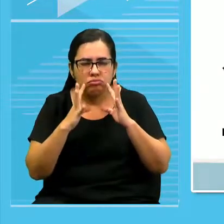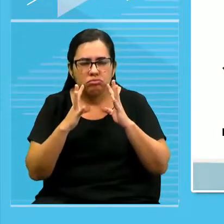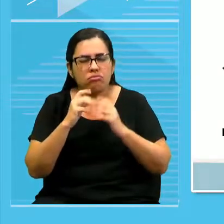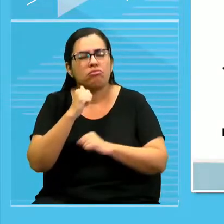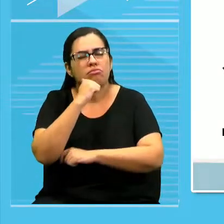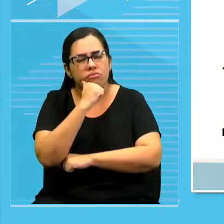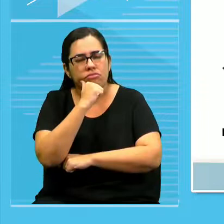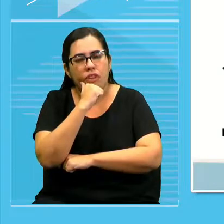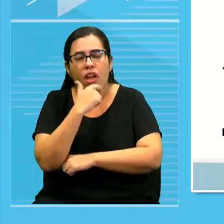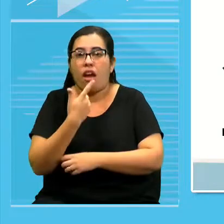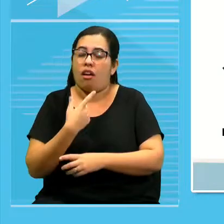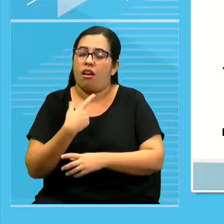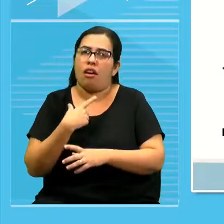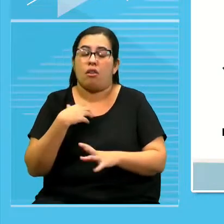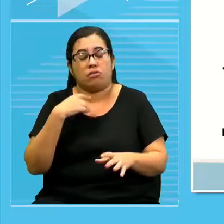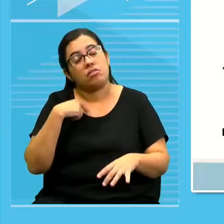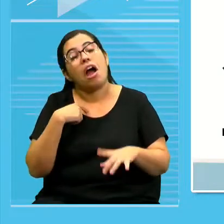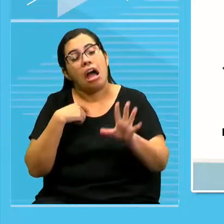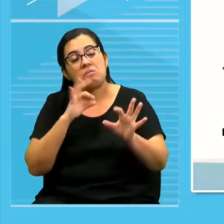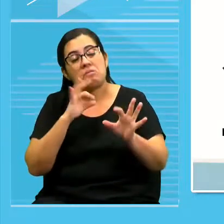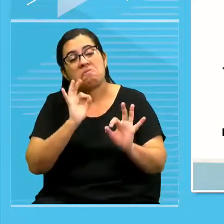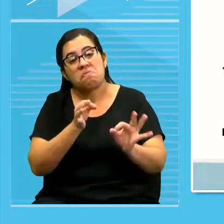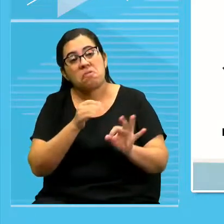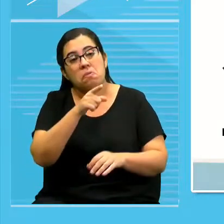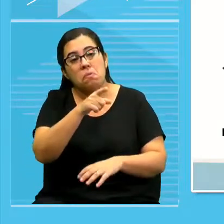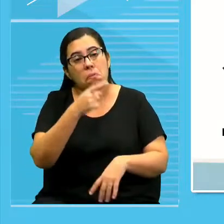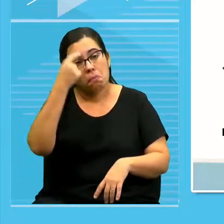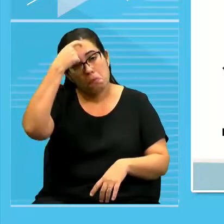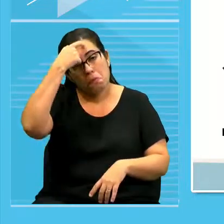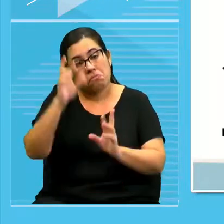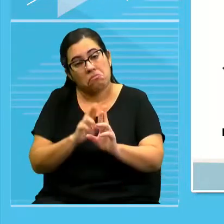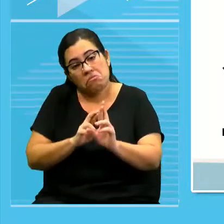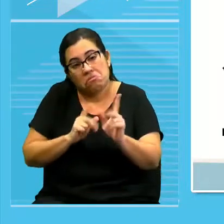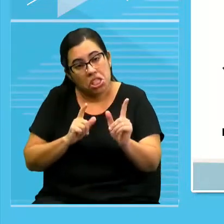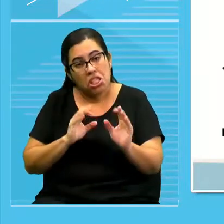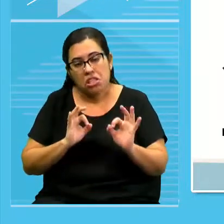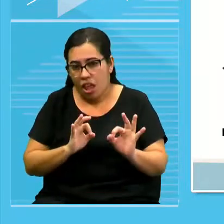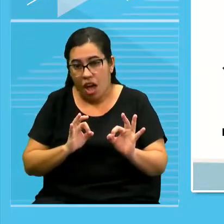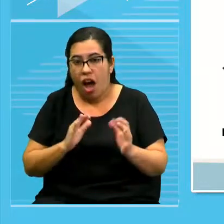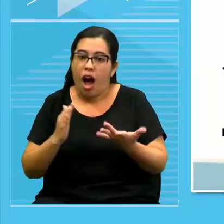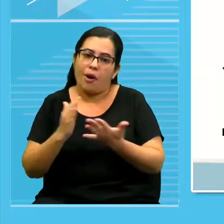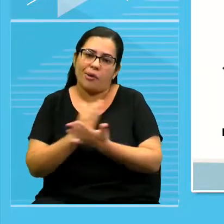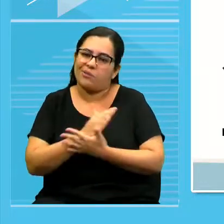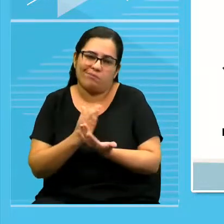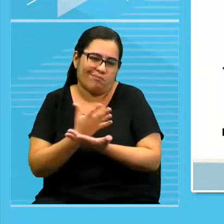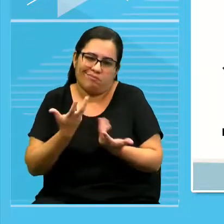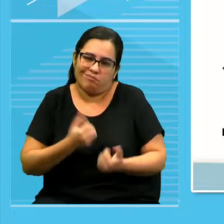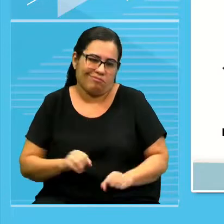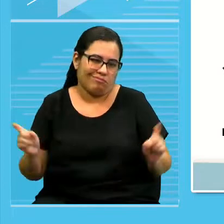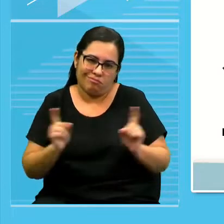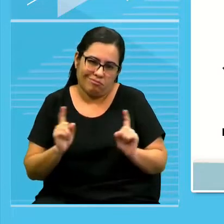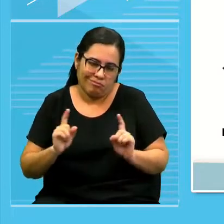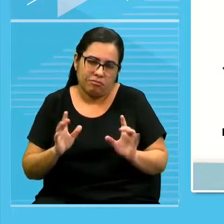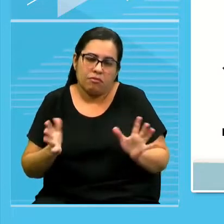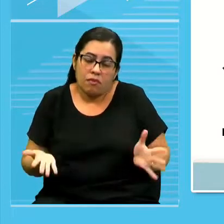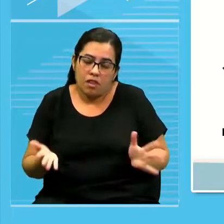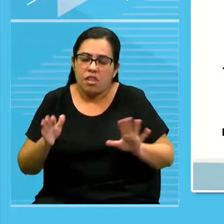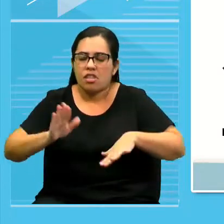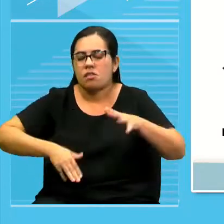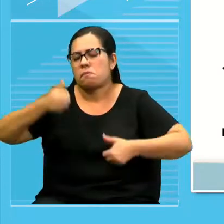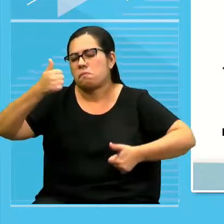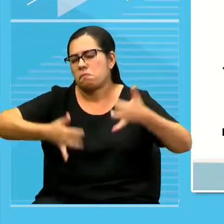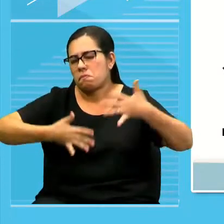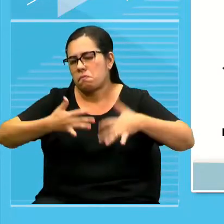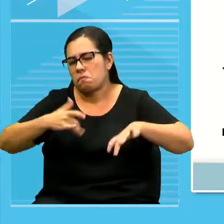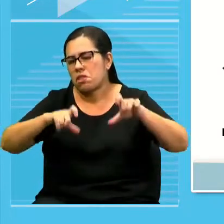que o outro também pensa diferente da gente geralmente quando nós vamos assim fazer uma discussão sobre